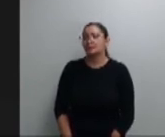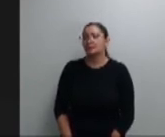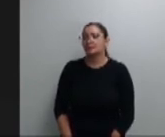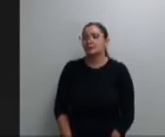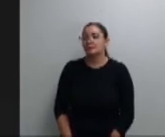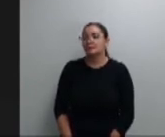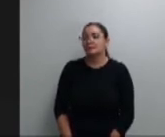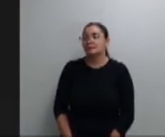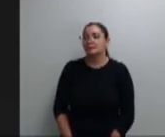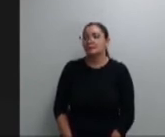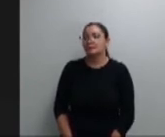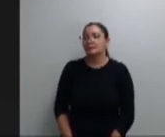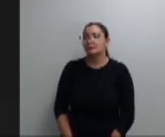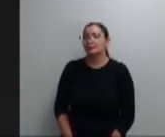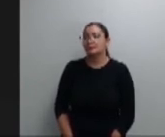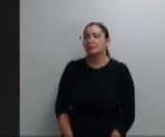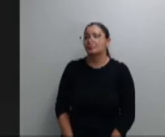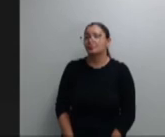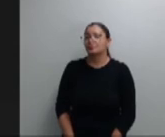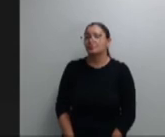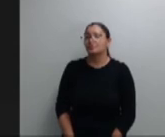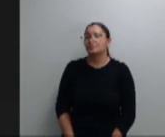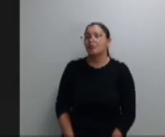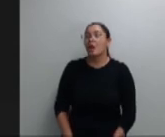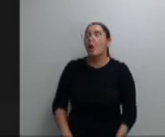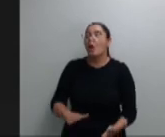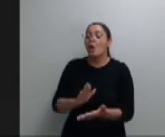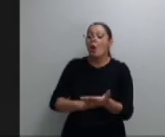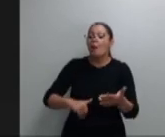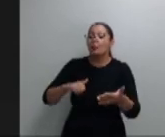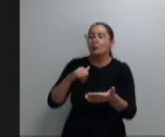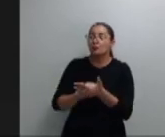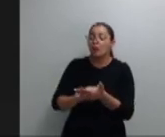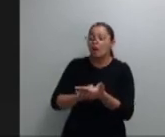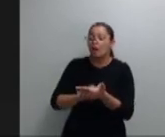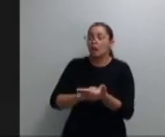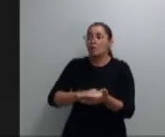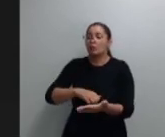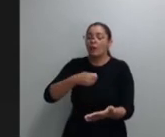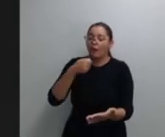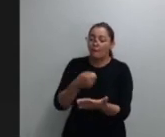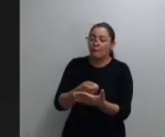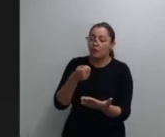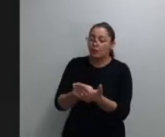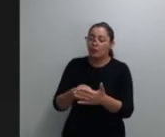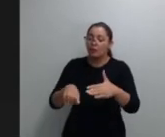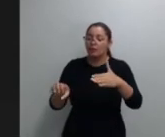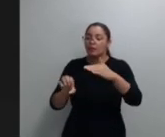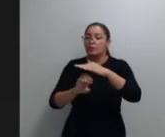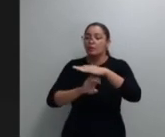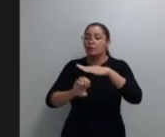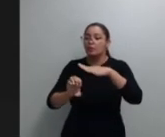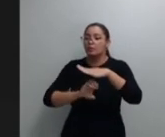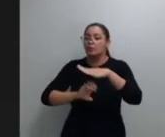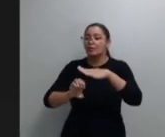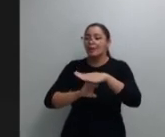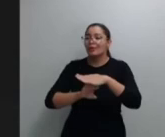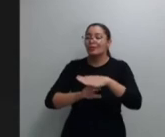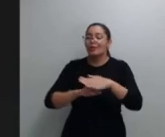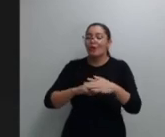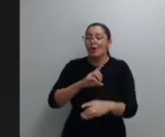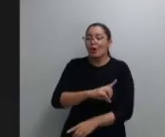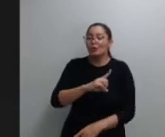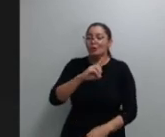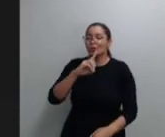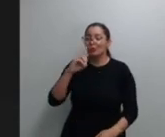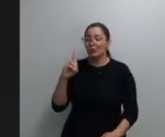em suas razões de resistência a multa aplicada pela recorrida e a recorrida que a empresa considera a data da Assembleia Geral extraordinária que